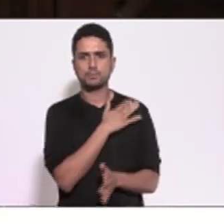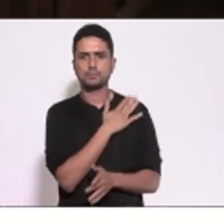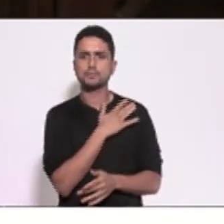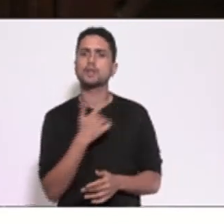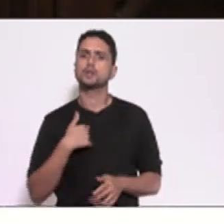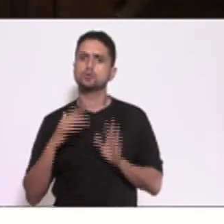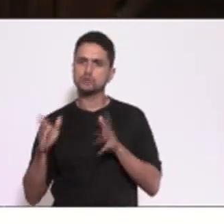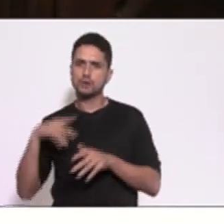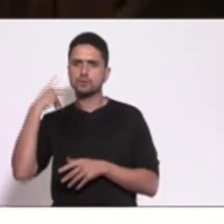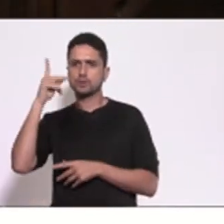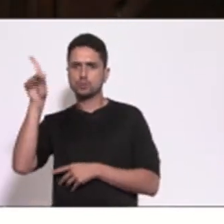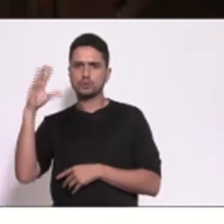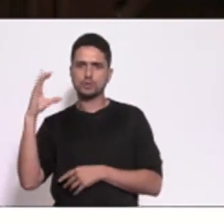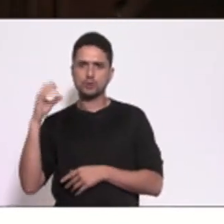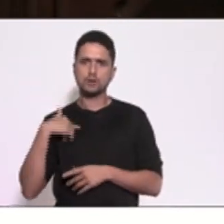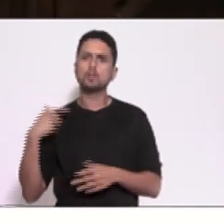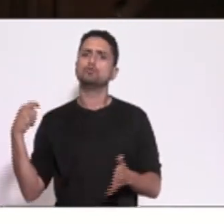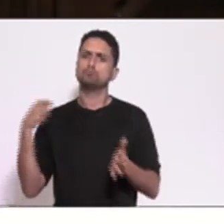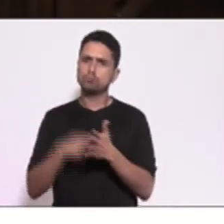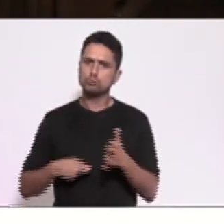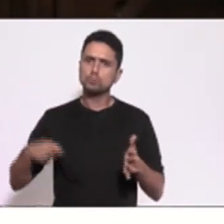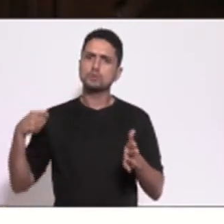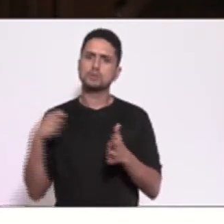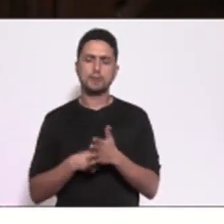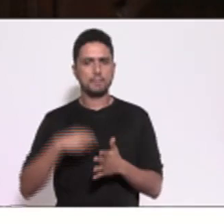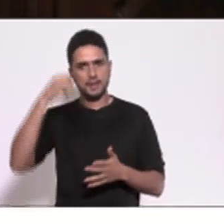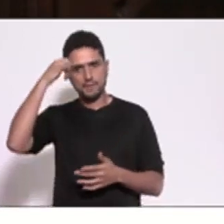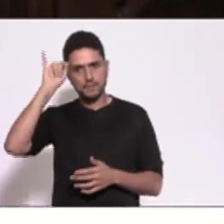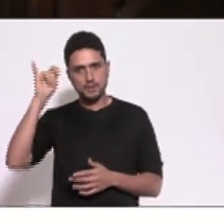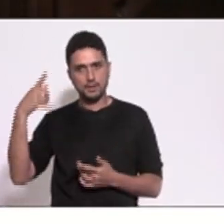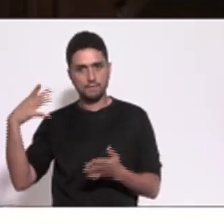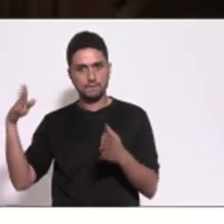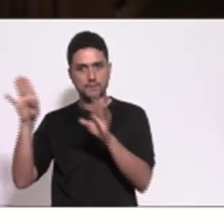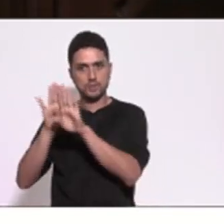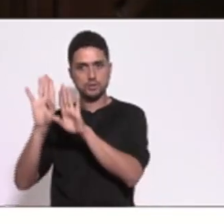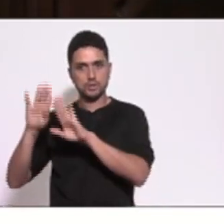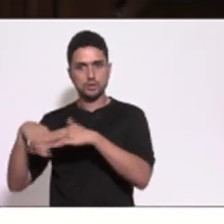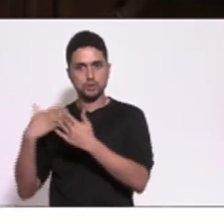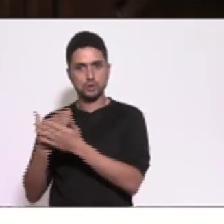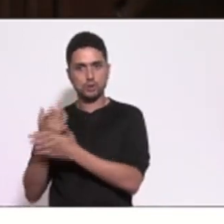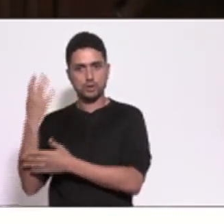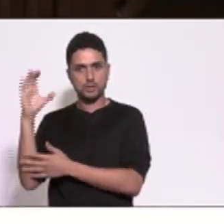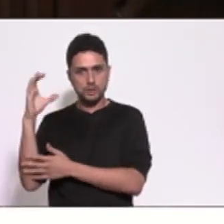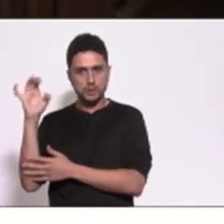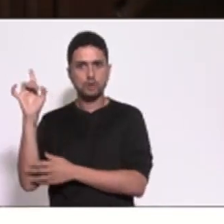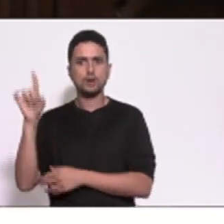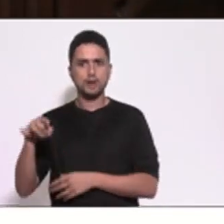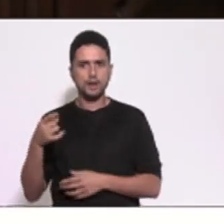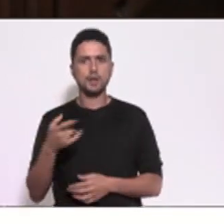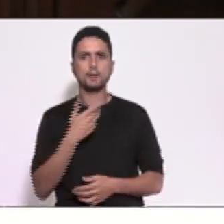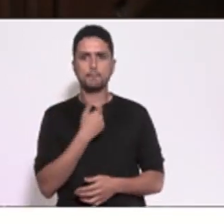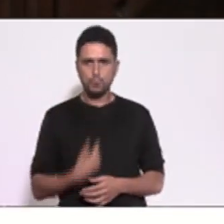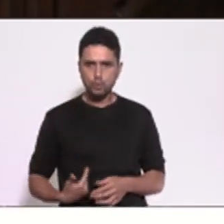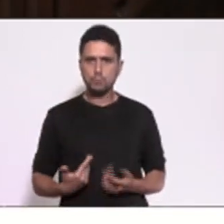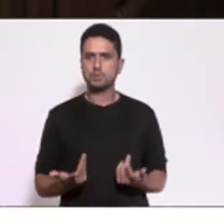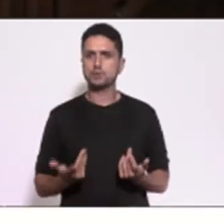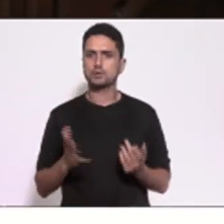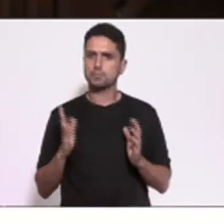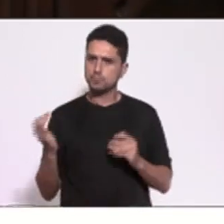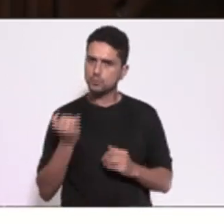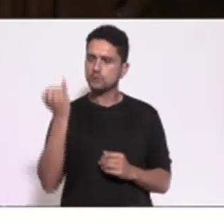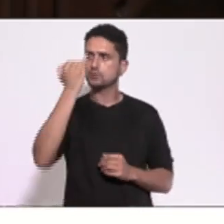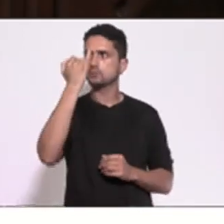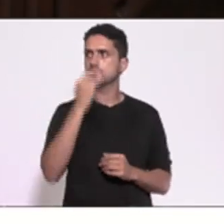evitar o fechamento, à época, de 2009, do Colégio da Polícia Militar de Niterói, que era uma escola pública, era e é uma escola pública